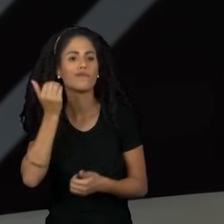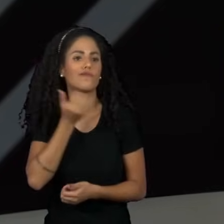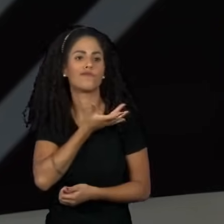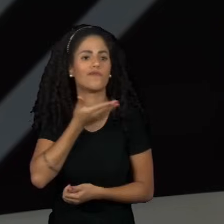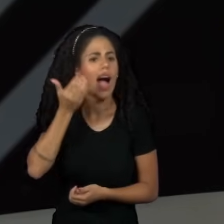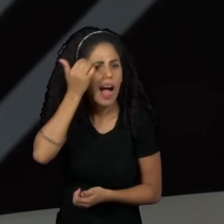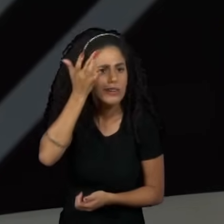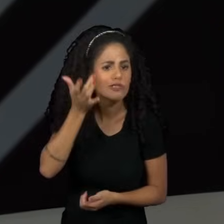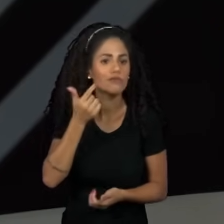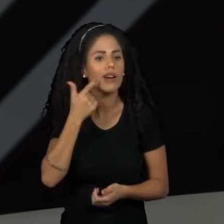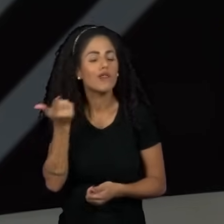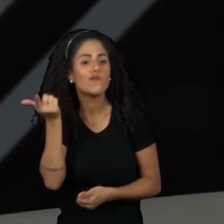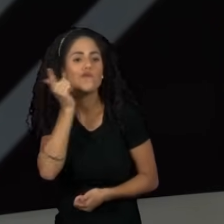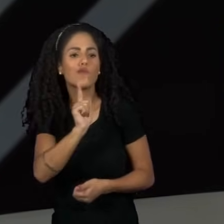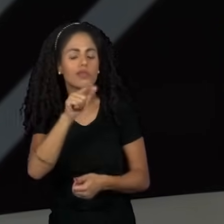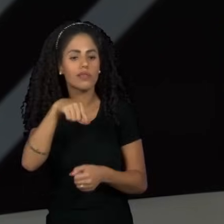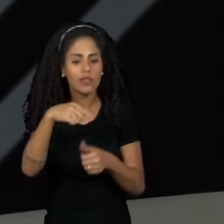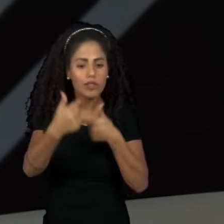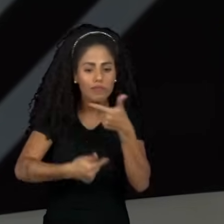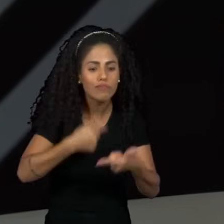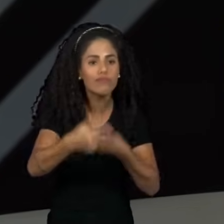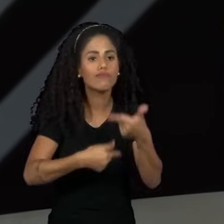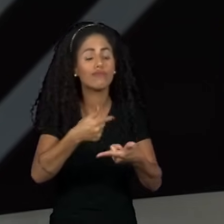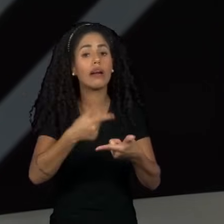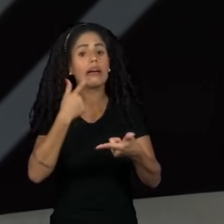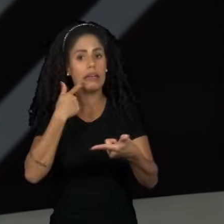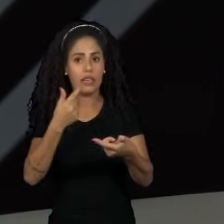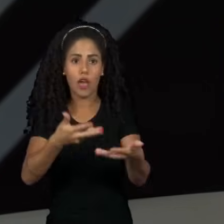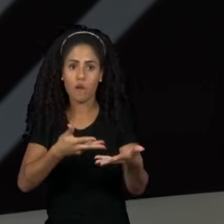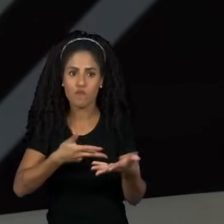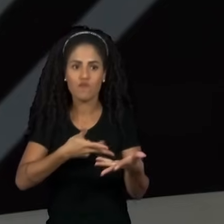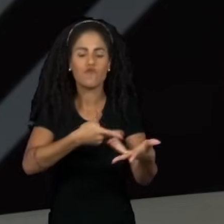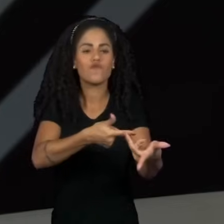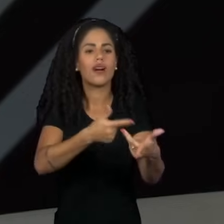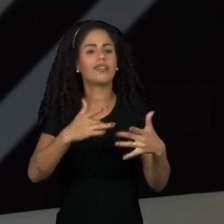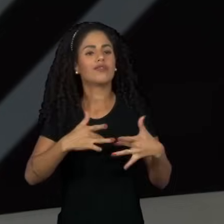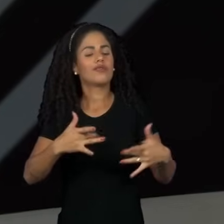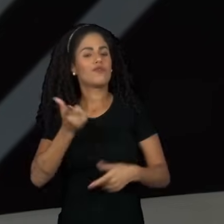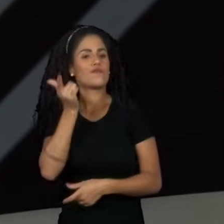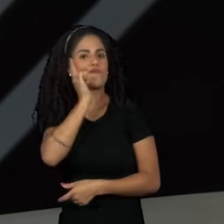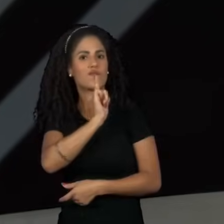chegar para esse país e recebi, que é muito generoso.